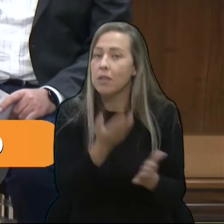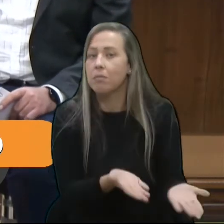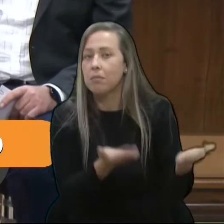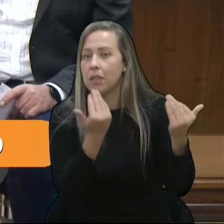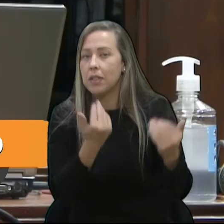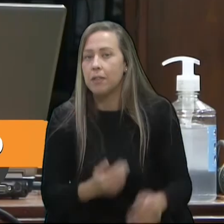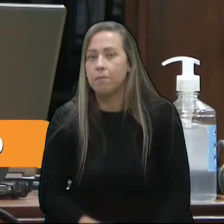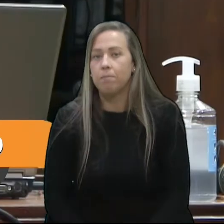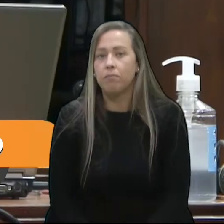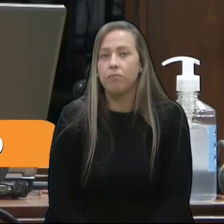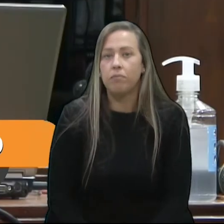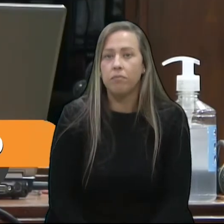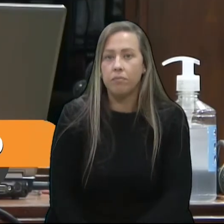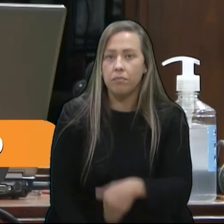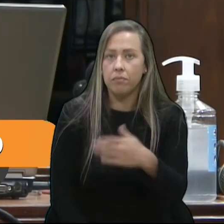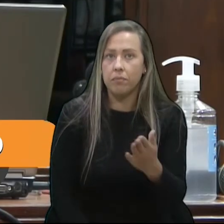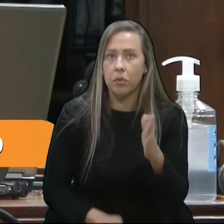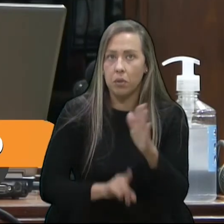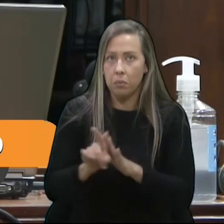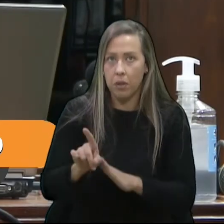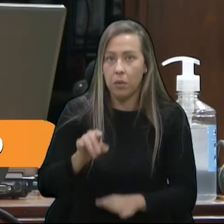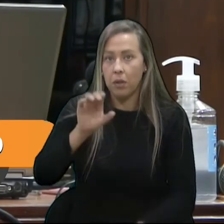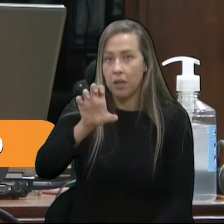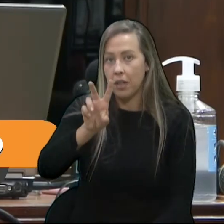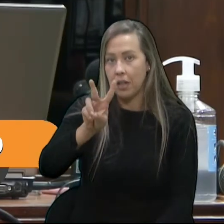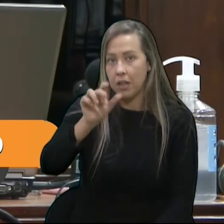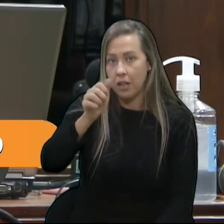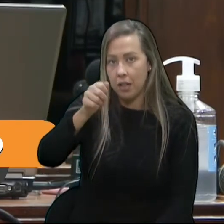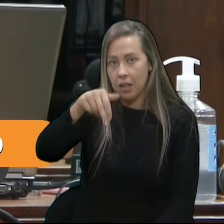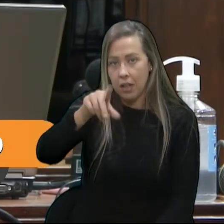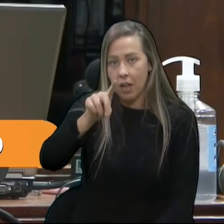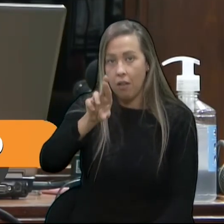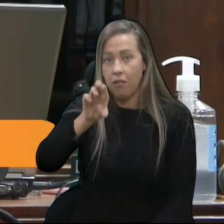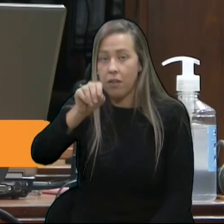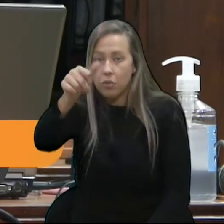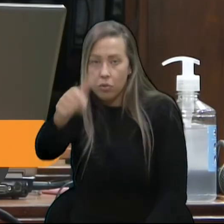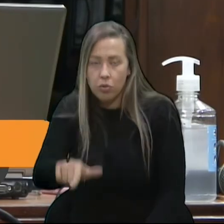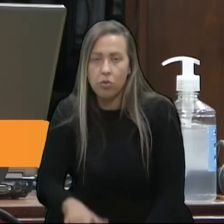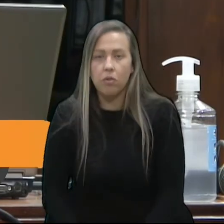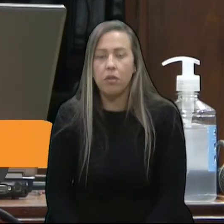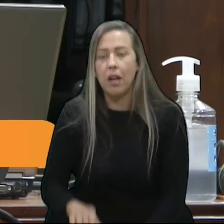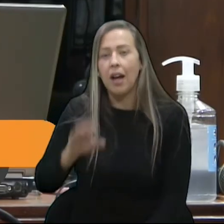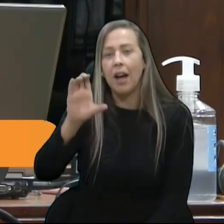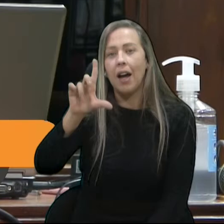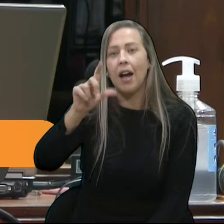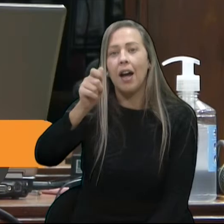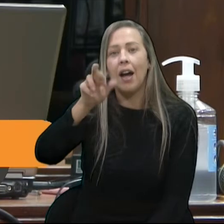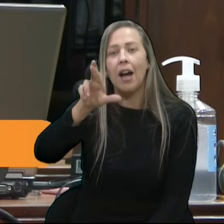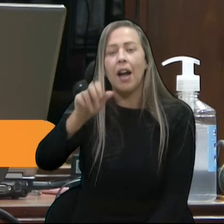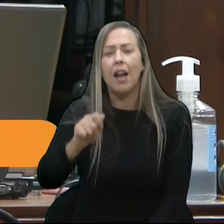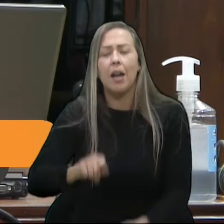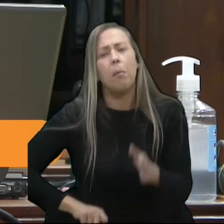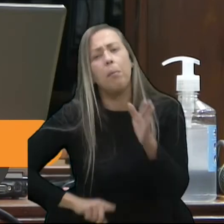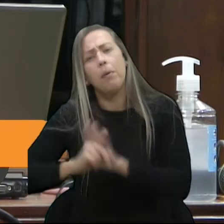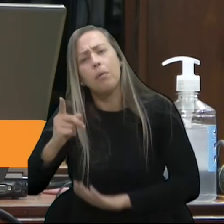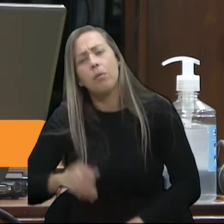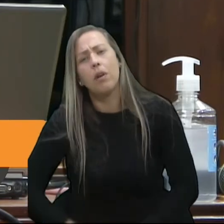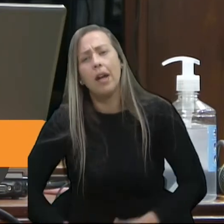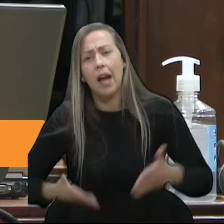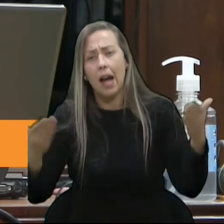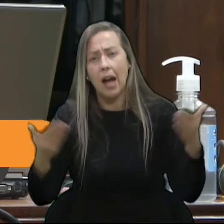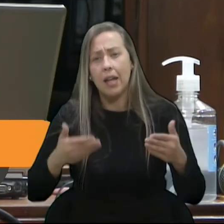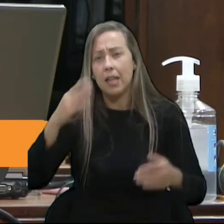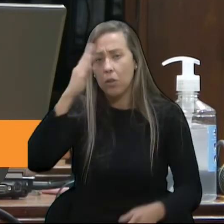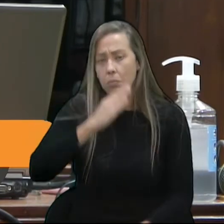contigo. Sim, a pergunta é para o Evandro, de novo, e é da Clara Santana. Ela diz assim: aqui no